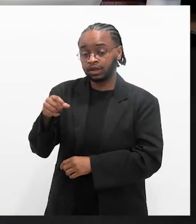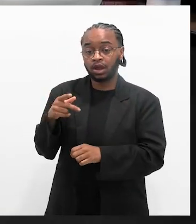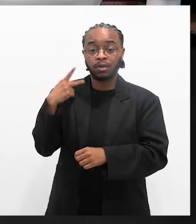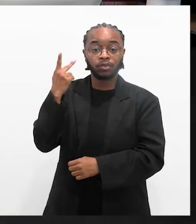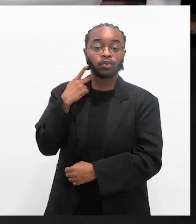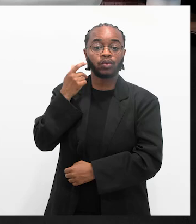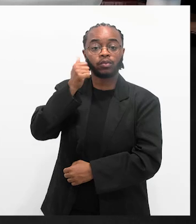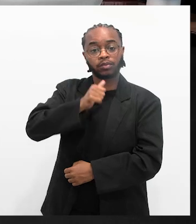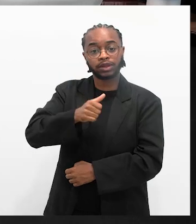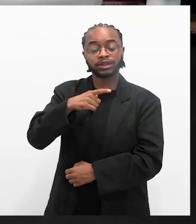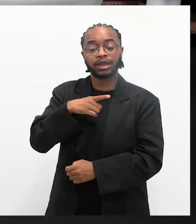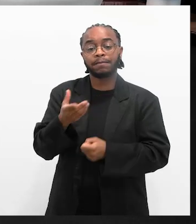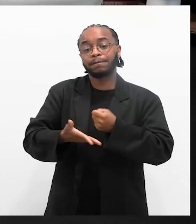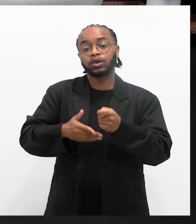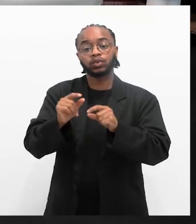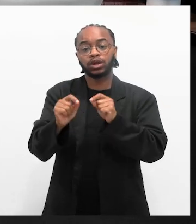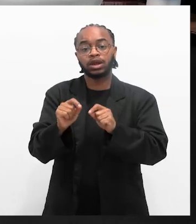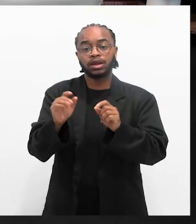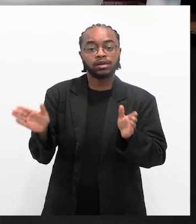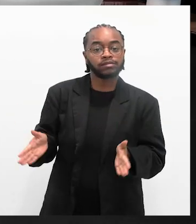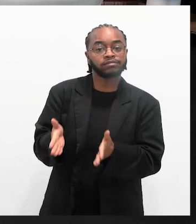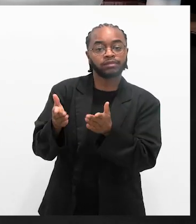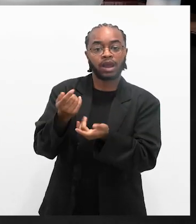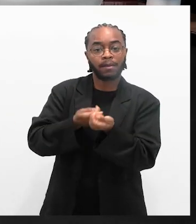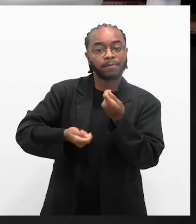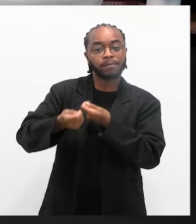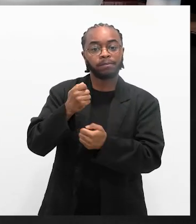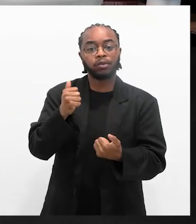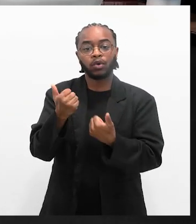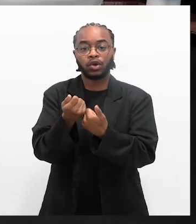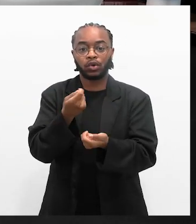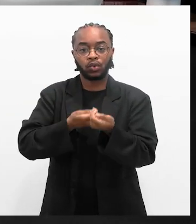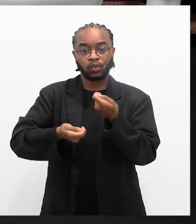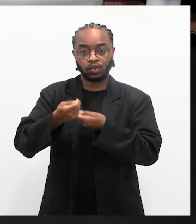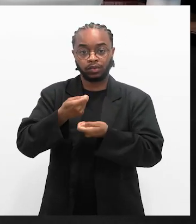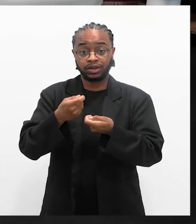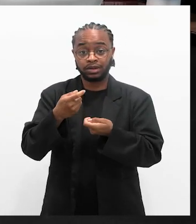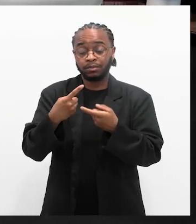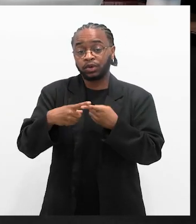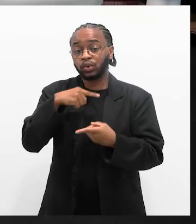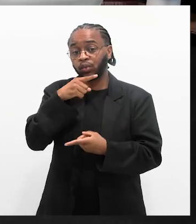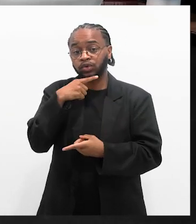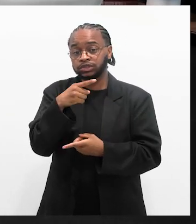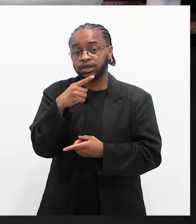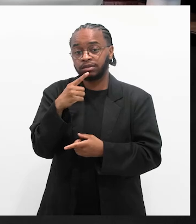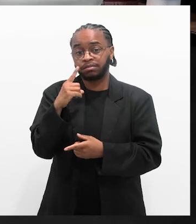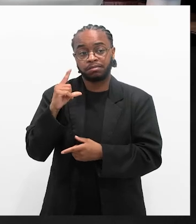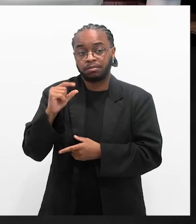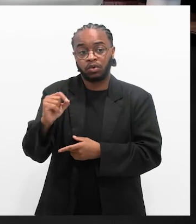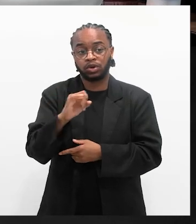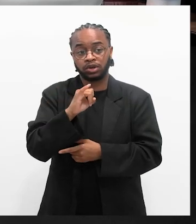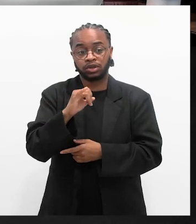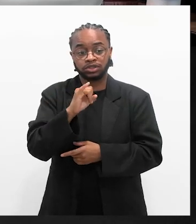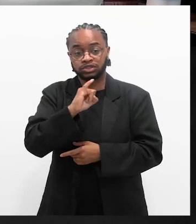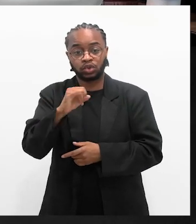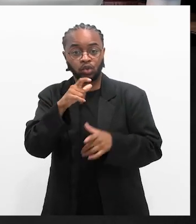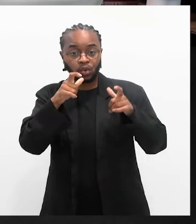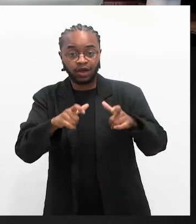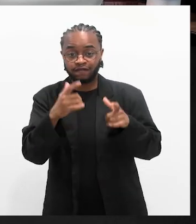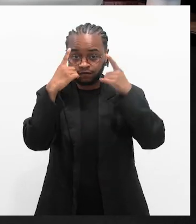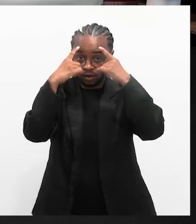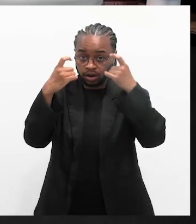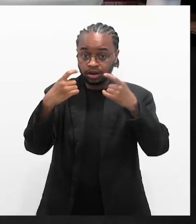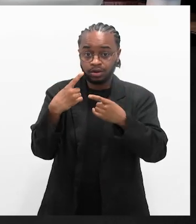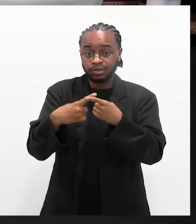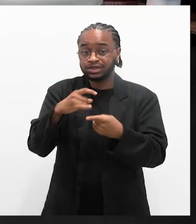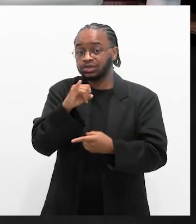um dos pilares dela é justamente a autonomia econômica. Você não sai da violência se você não tiver como botar comida na mesa.